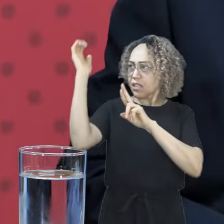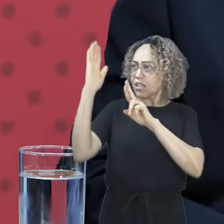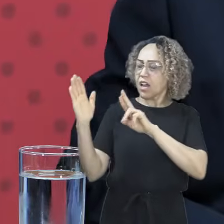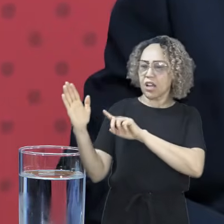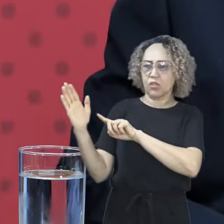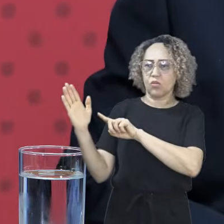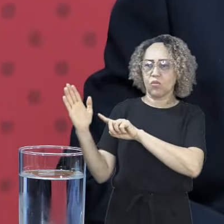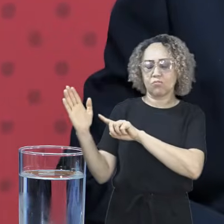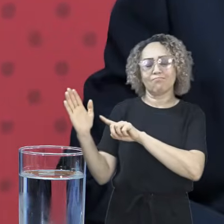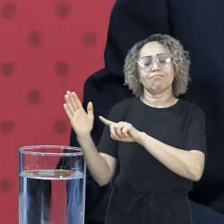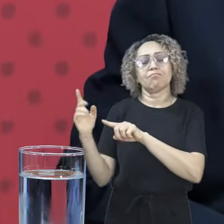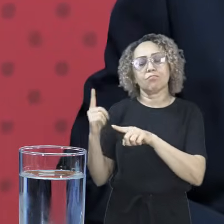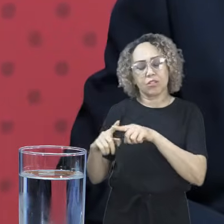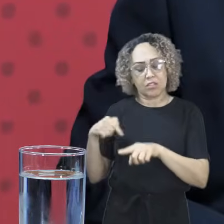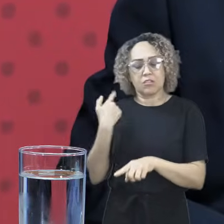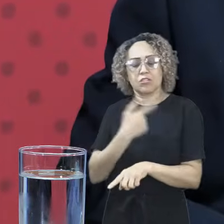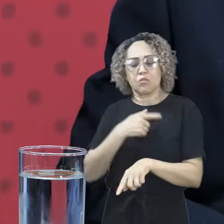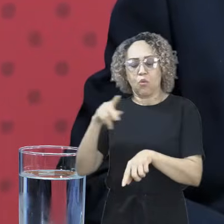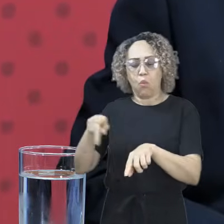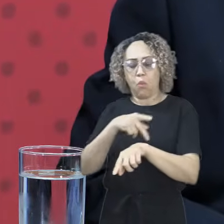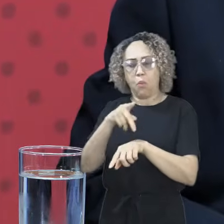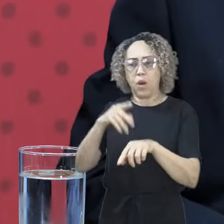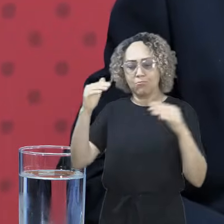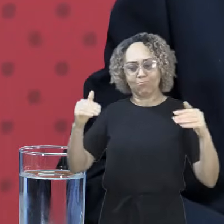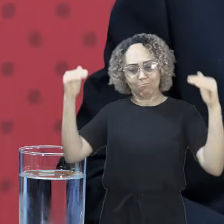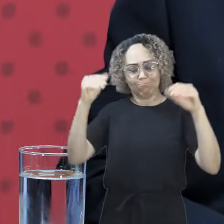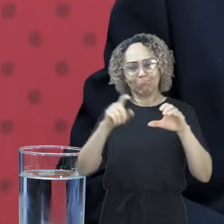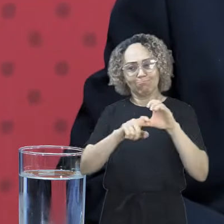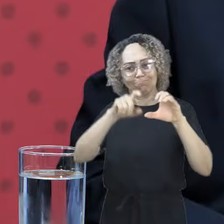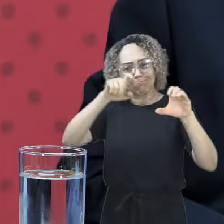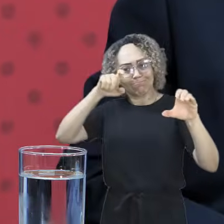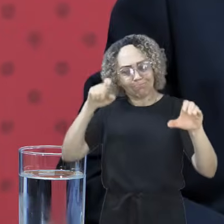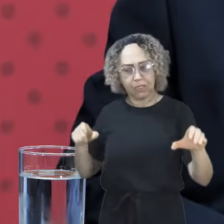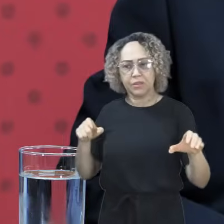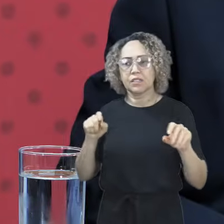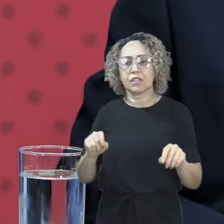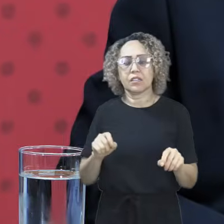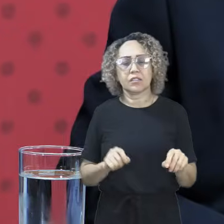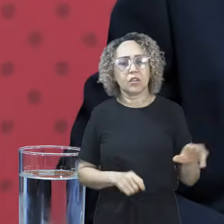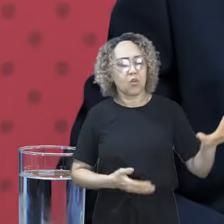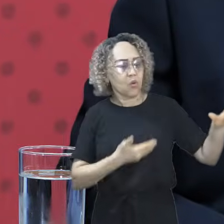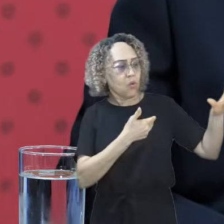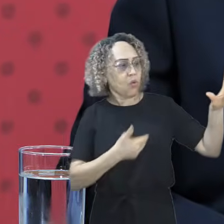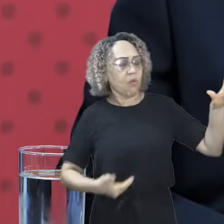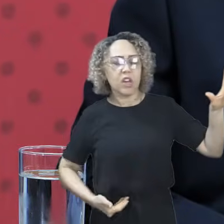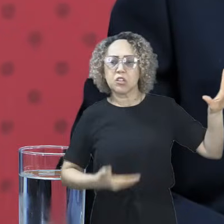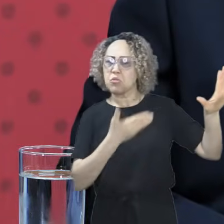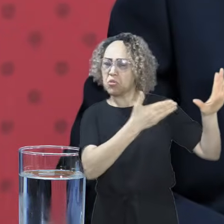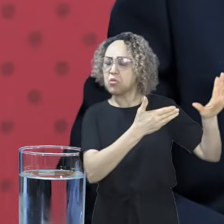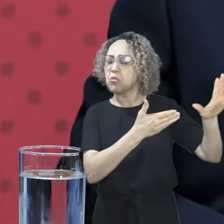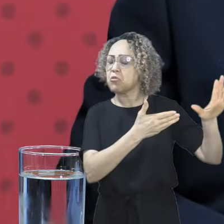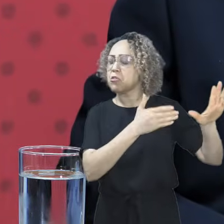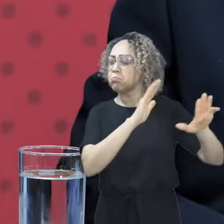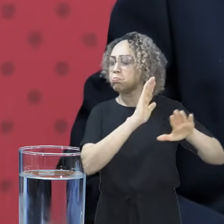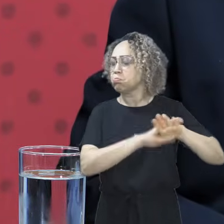posicionou corretamente, como tem que se posicionar um líder que defende o seu povo, que defende o